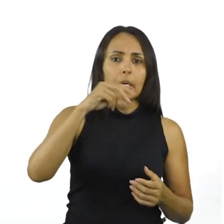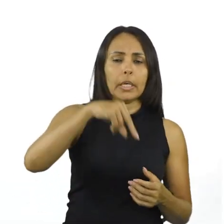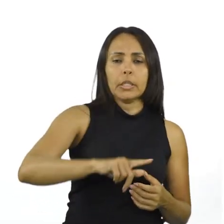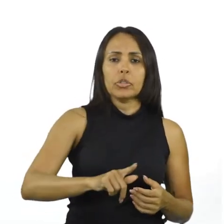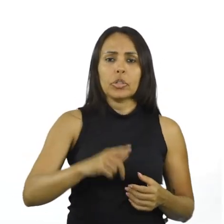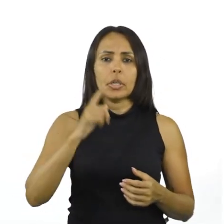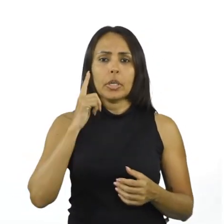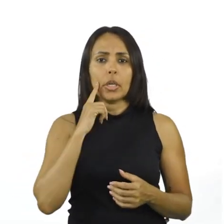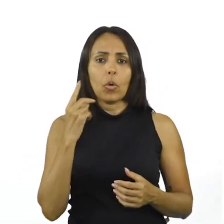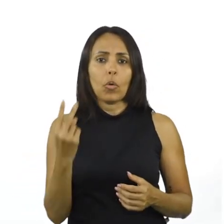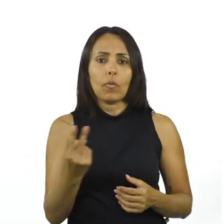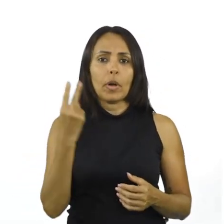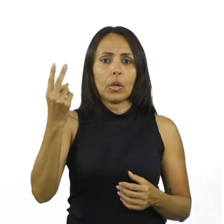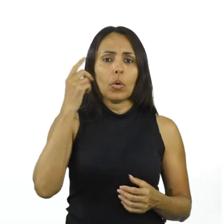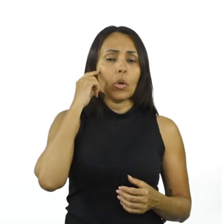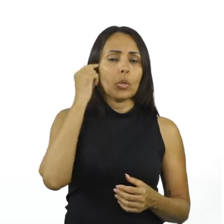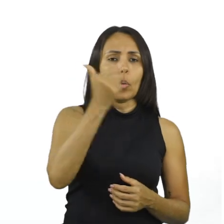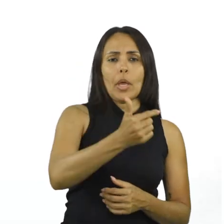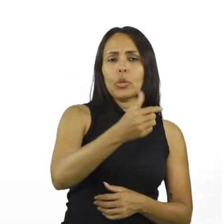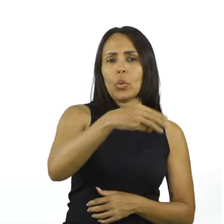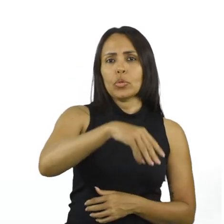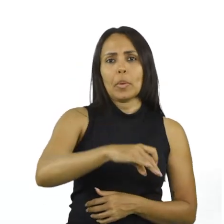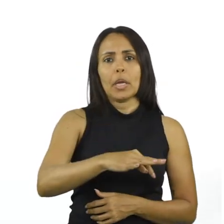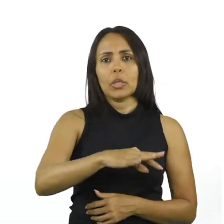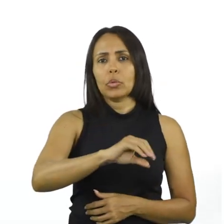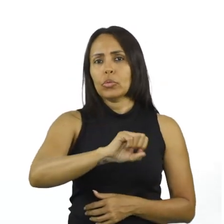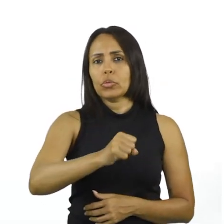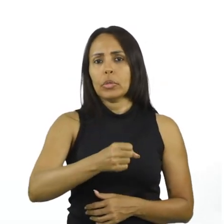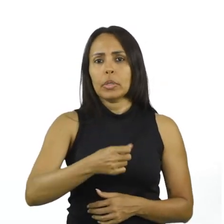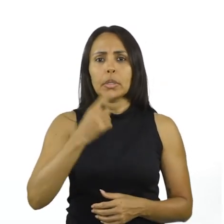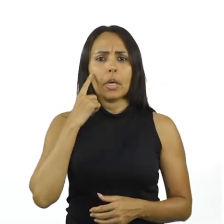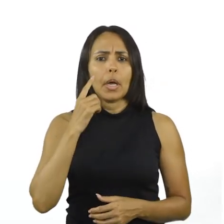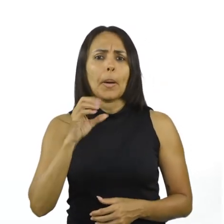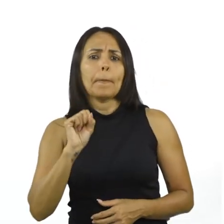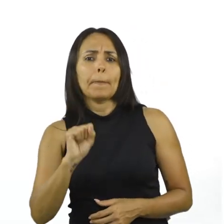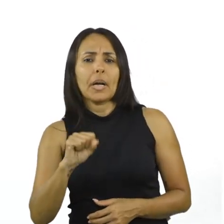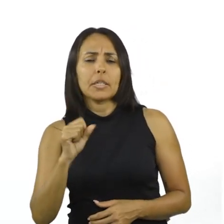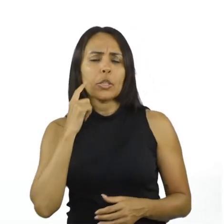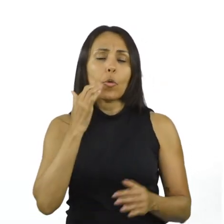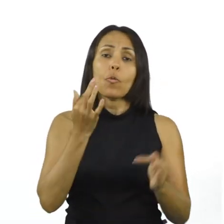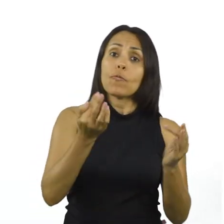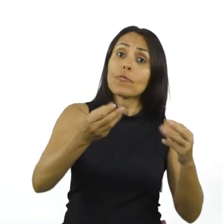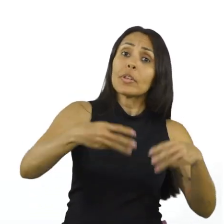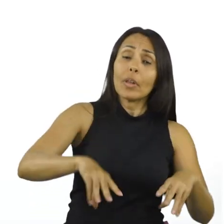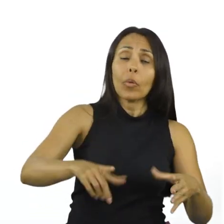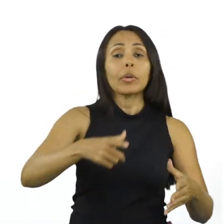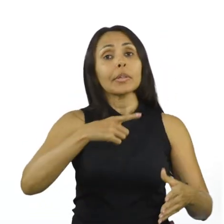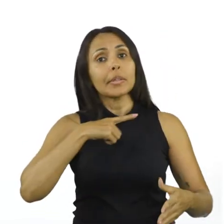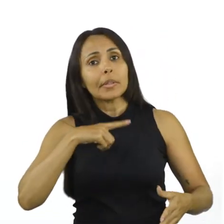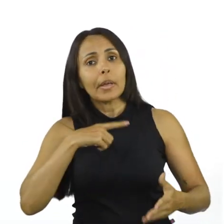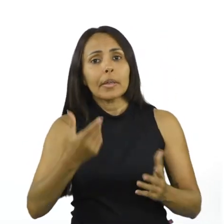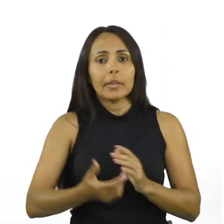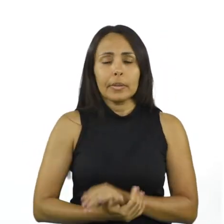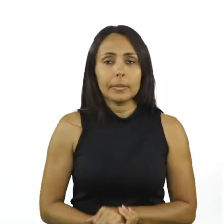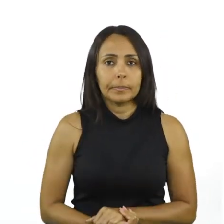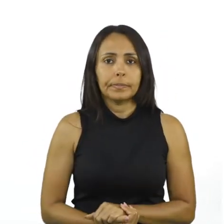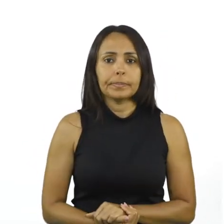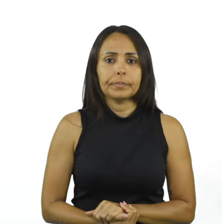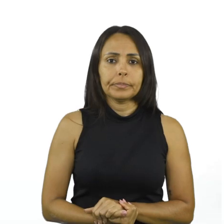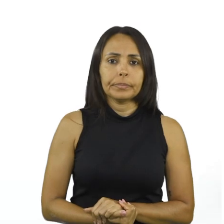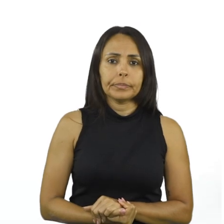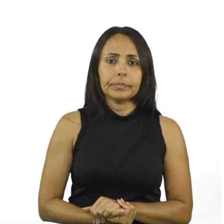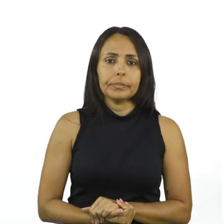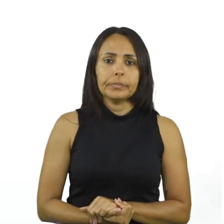mgh, o que vale para a gente não é os 2 metros que ele subiu, mas sim a altura final que ele vai ter, que é 1,5